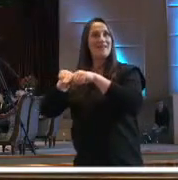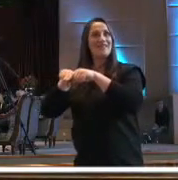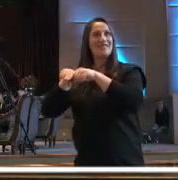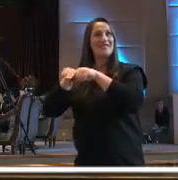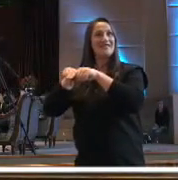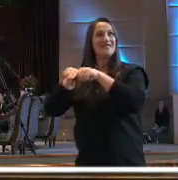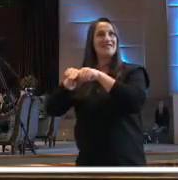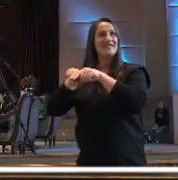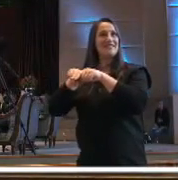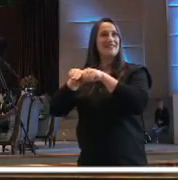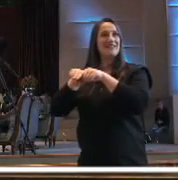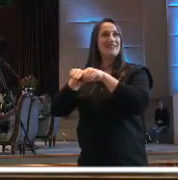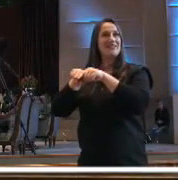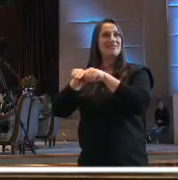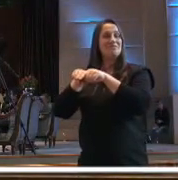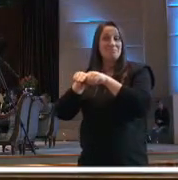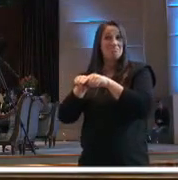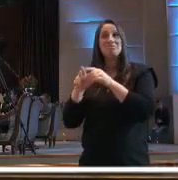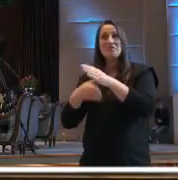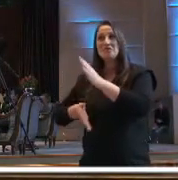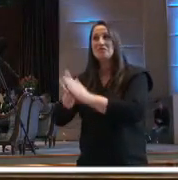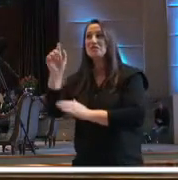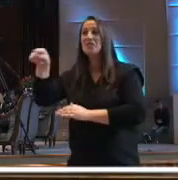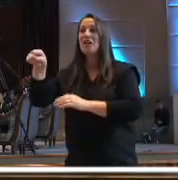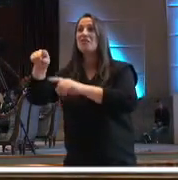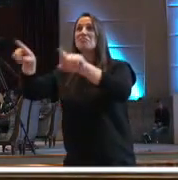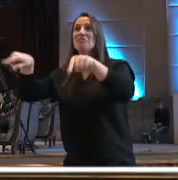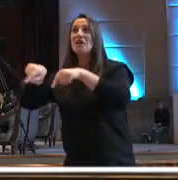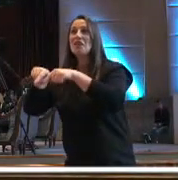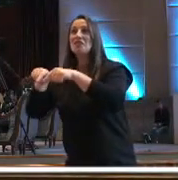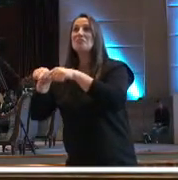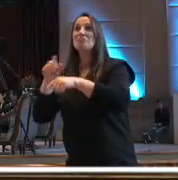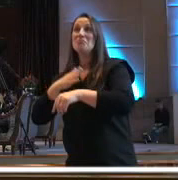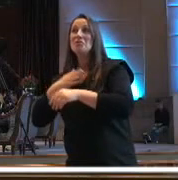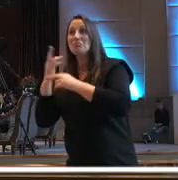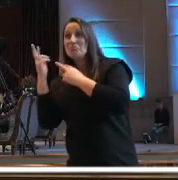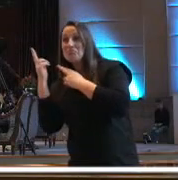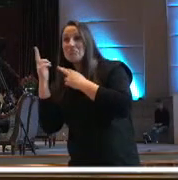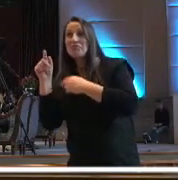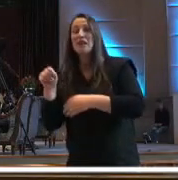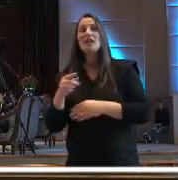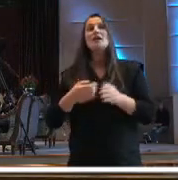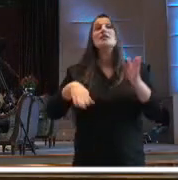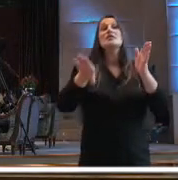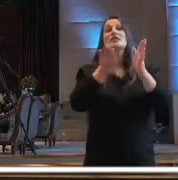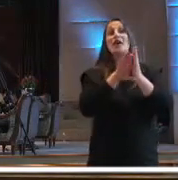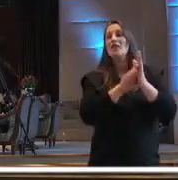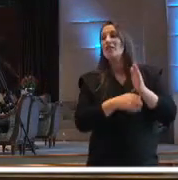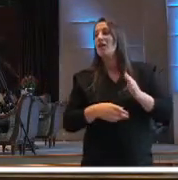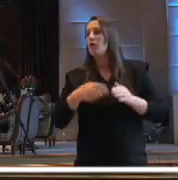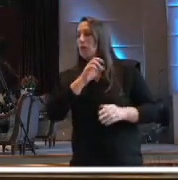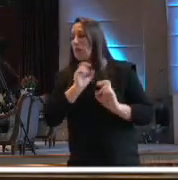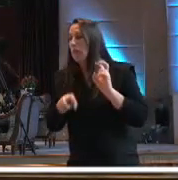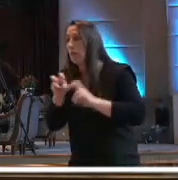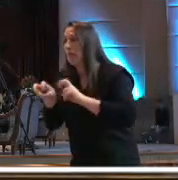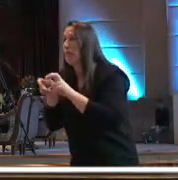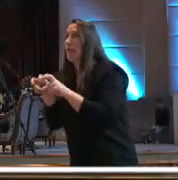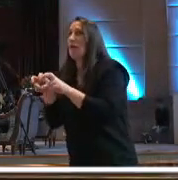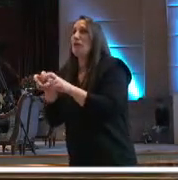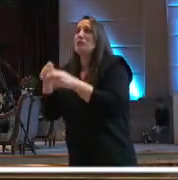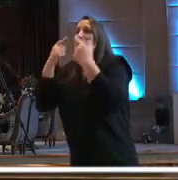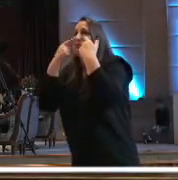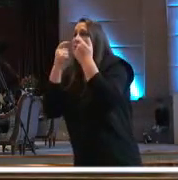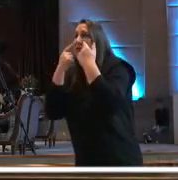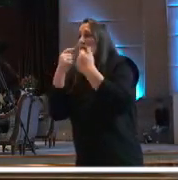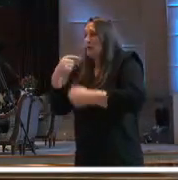Não é verdade isso? Eles iam para lá. E quando eles chegavam lá com medo, né, às vezes chorando ou só